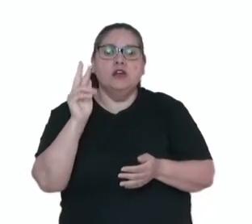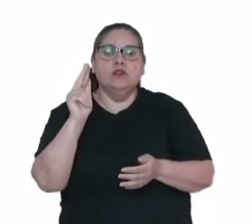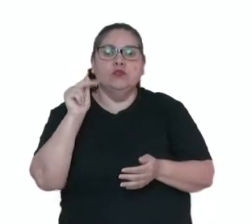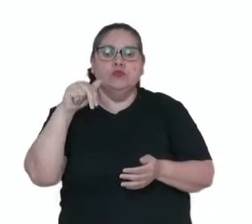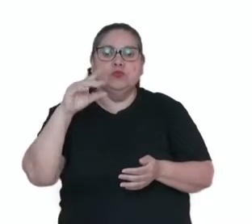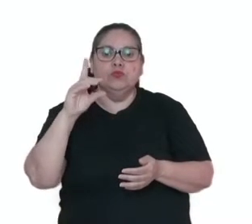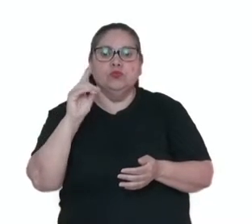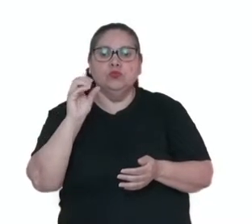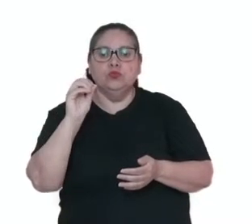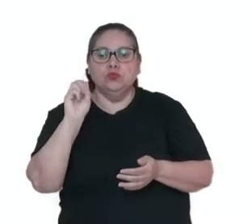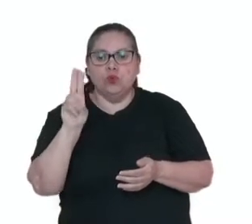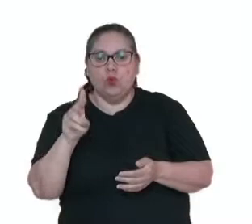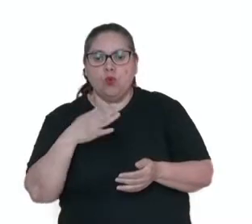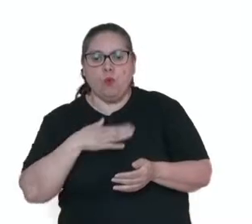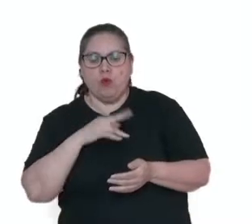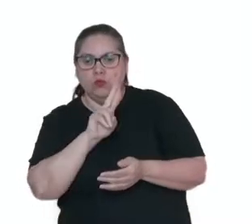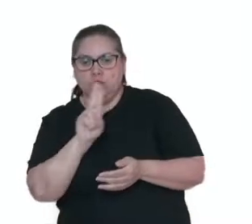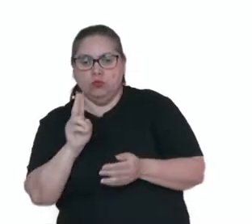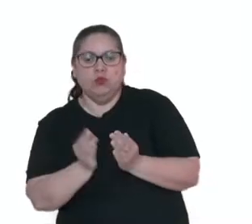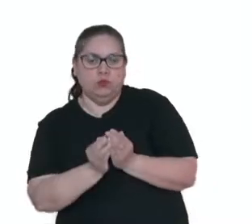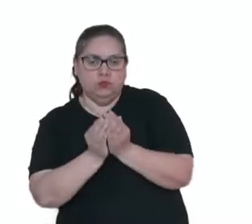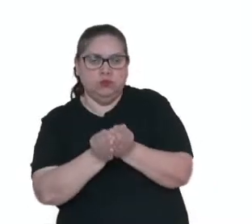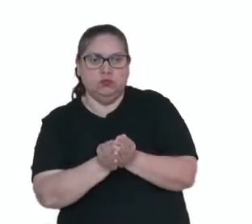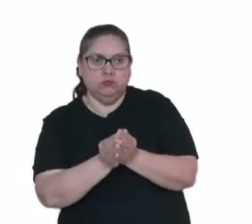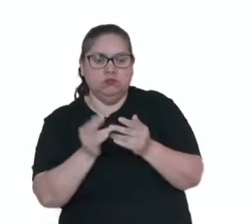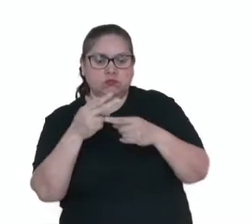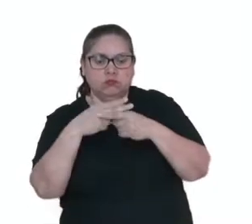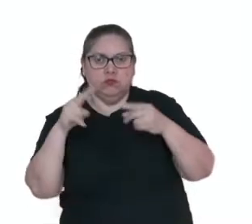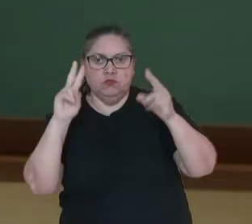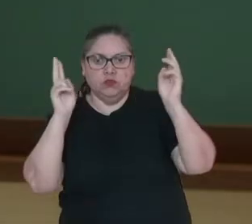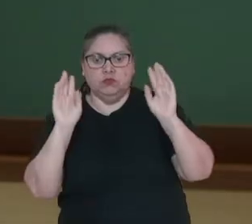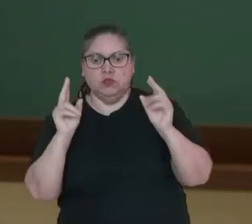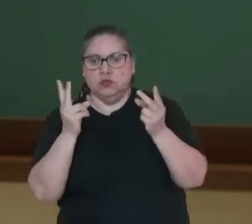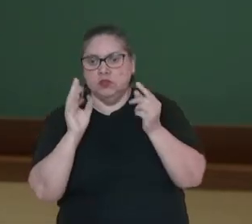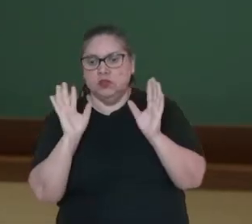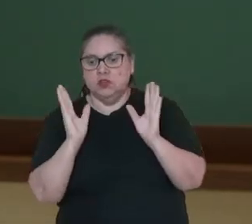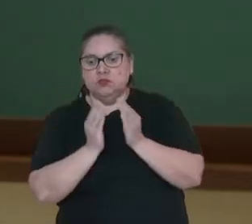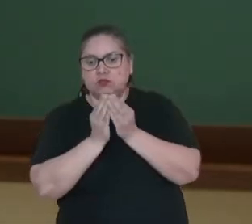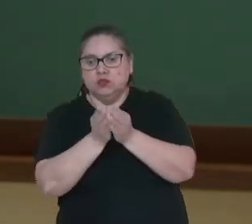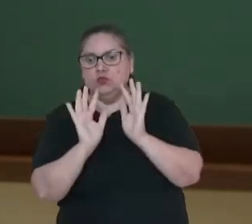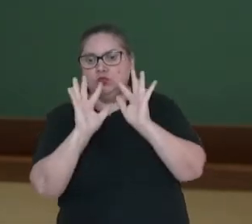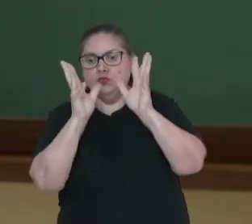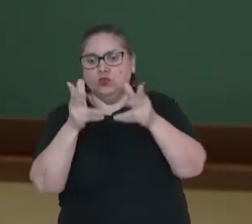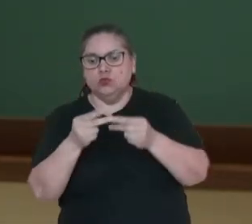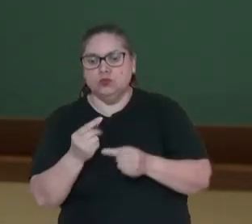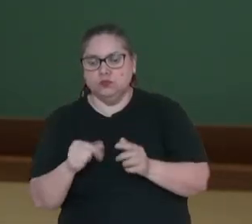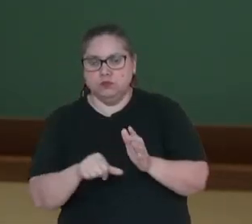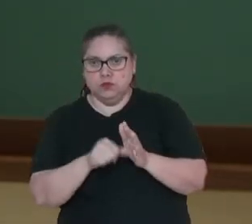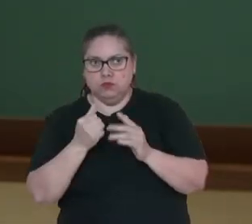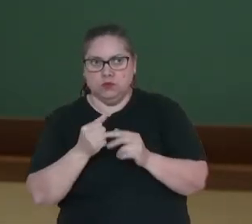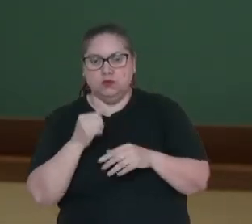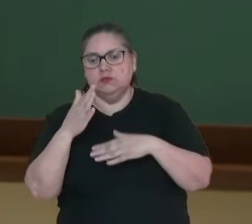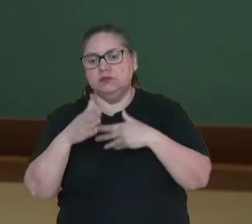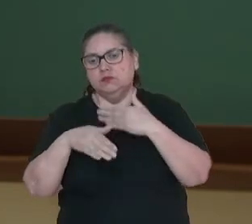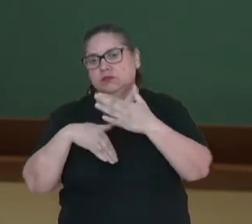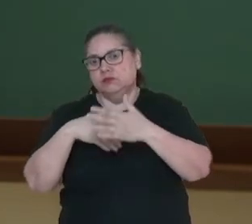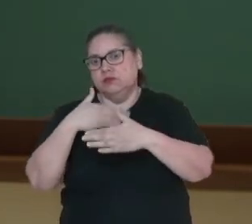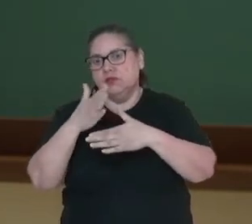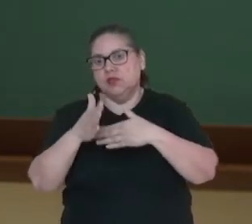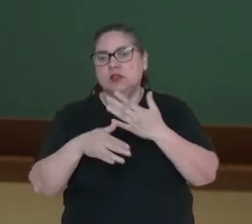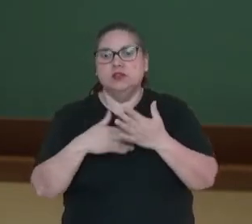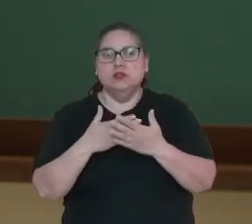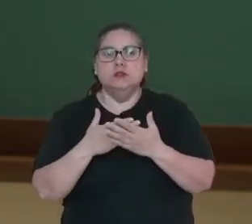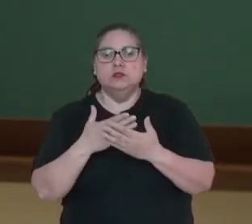nome do navio, né? Vence quem afundar todos os navios primeiro. Então é assim que se